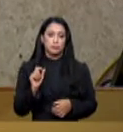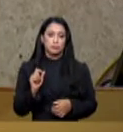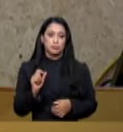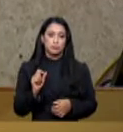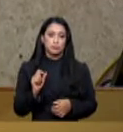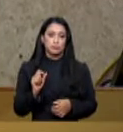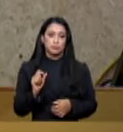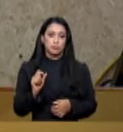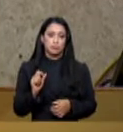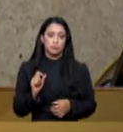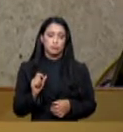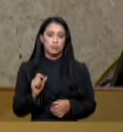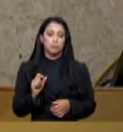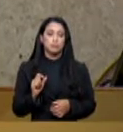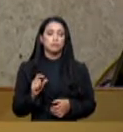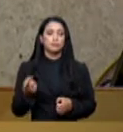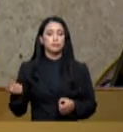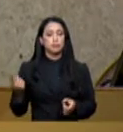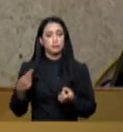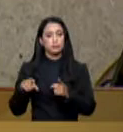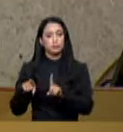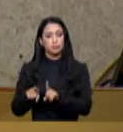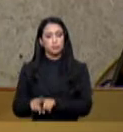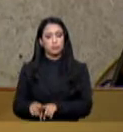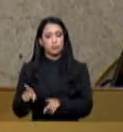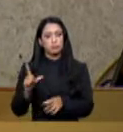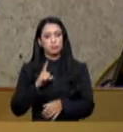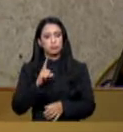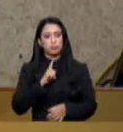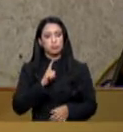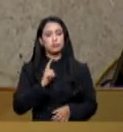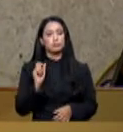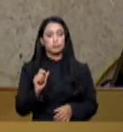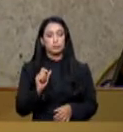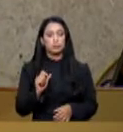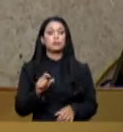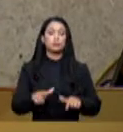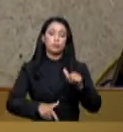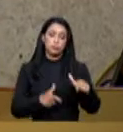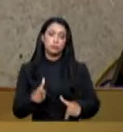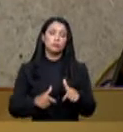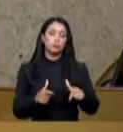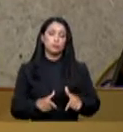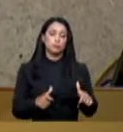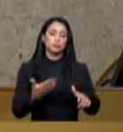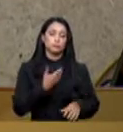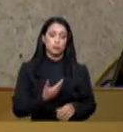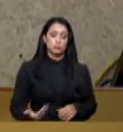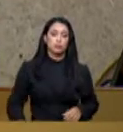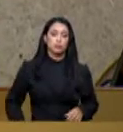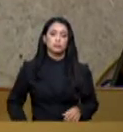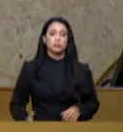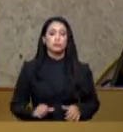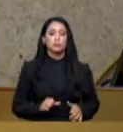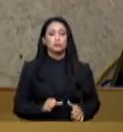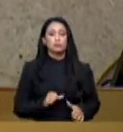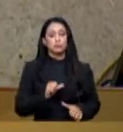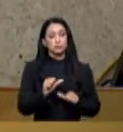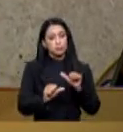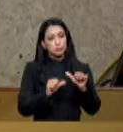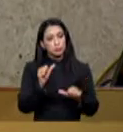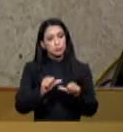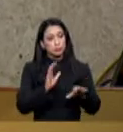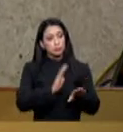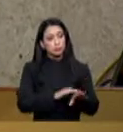com consórcio público no âmbito da gestão associada em que haja a prestação de serviço público ou a transferência total ou parcial